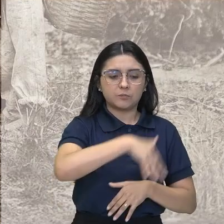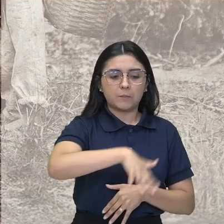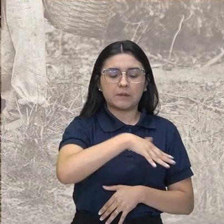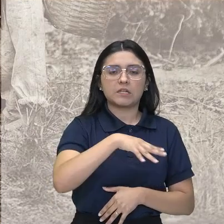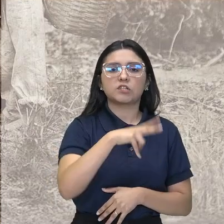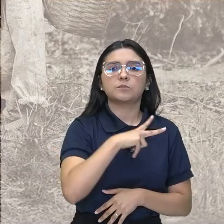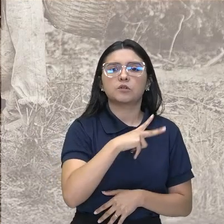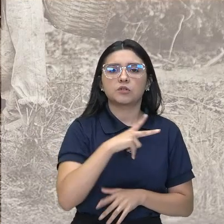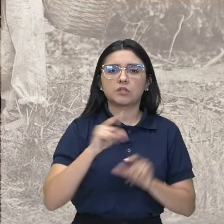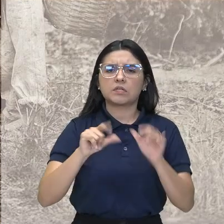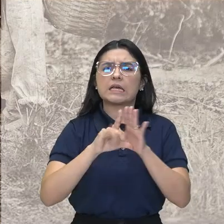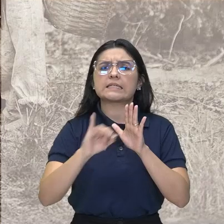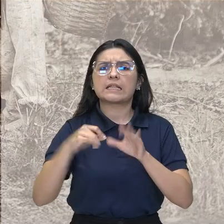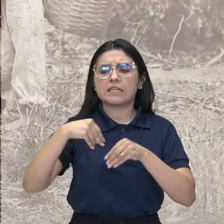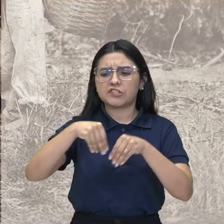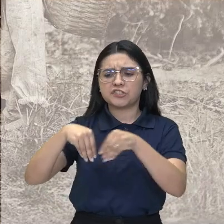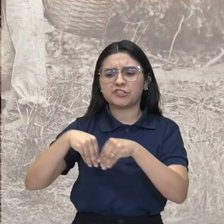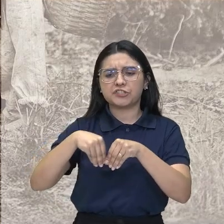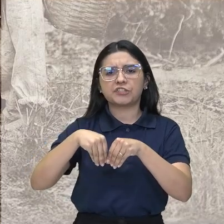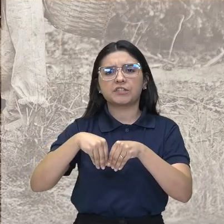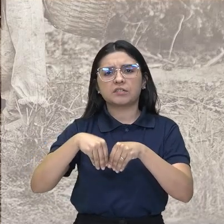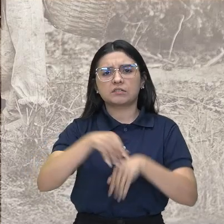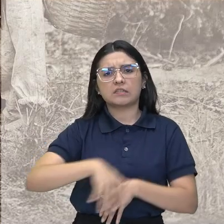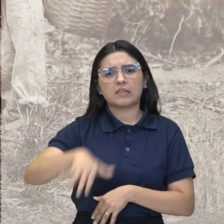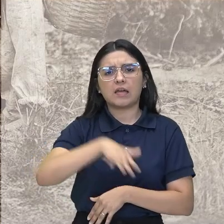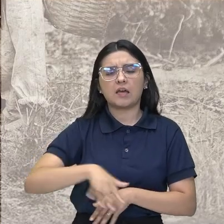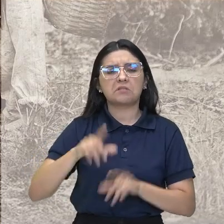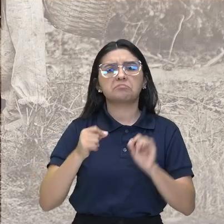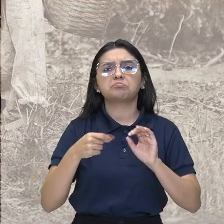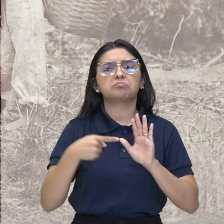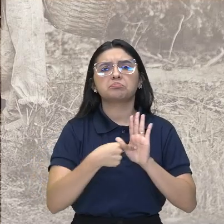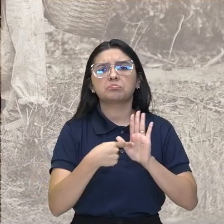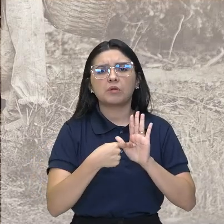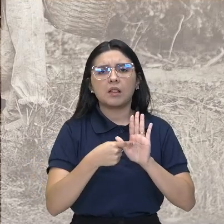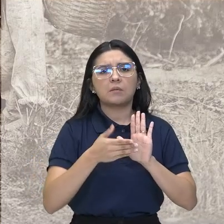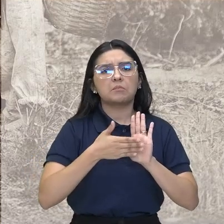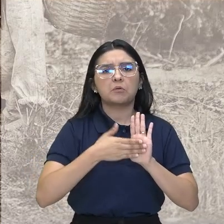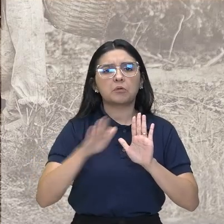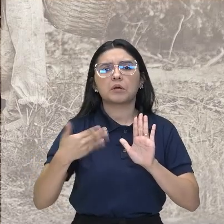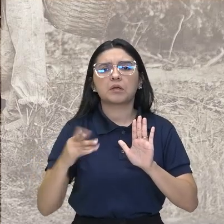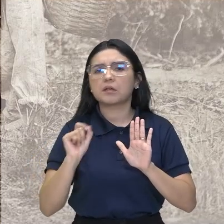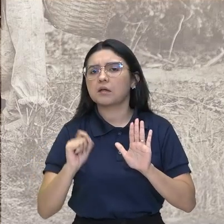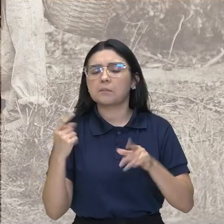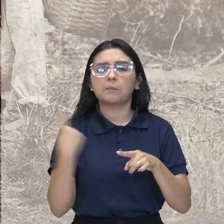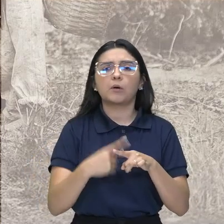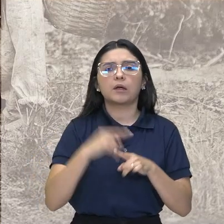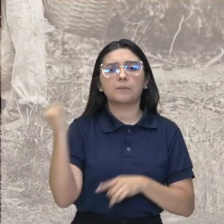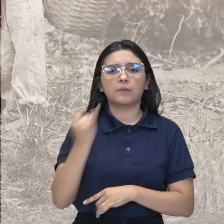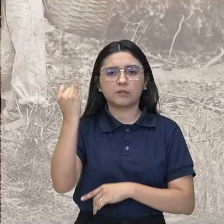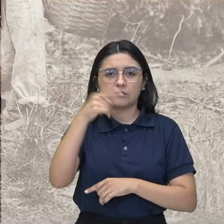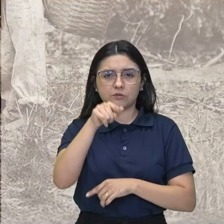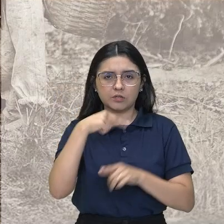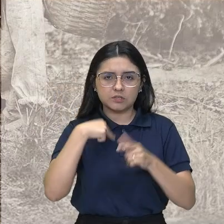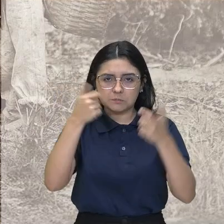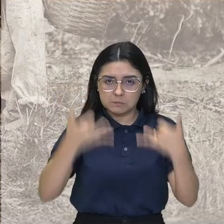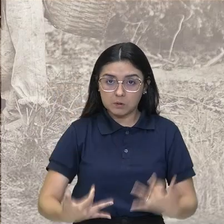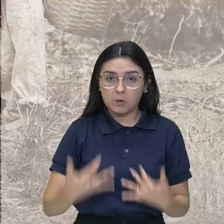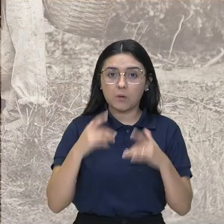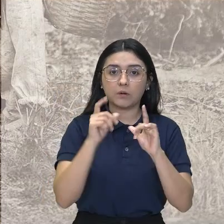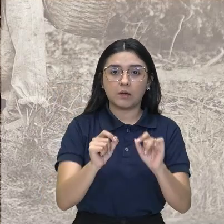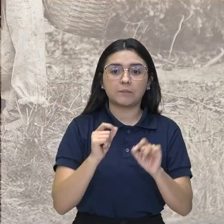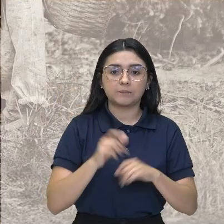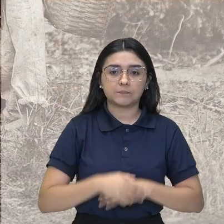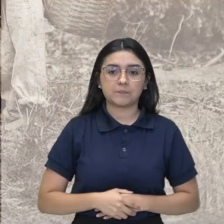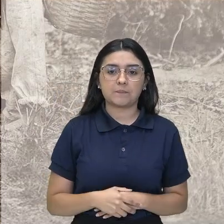que essa Lei de Terras ela especifica, de certa forma, e por que ela é tão importante, como o senhor falou, ela